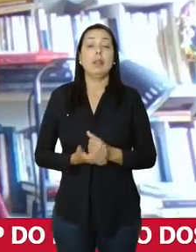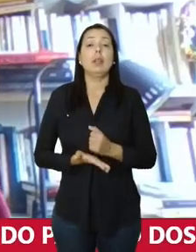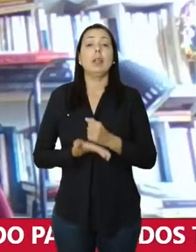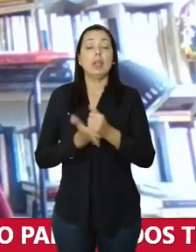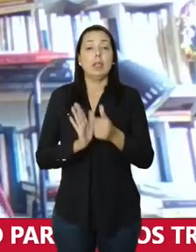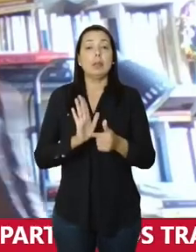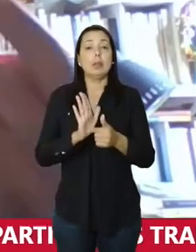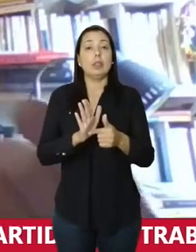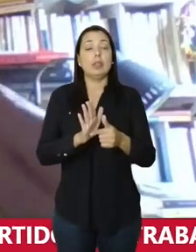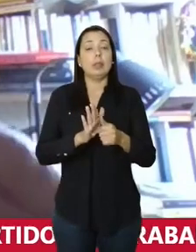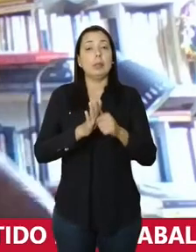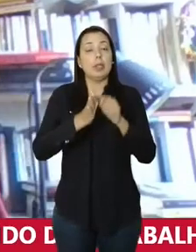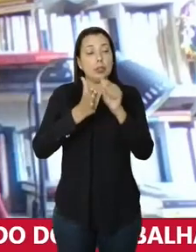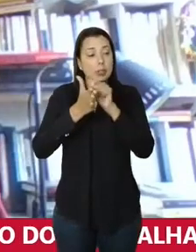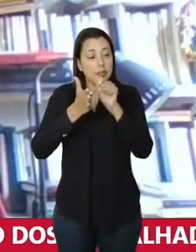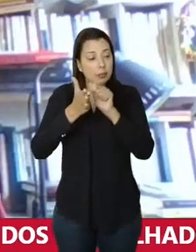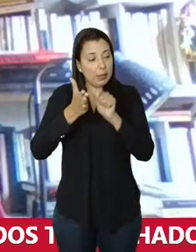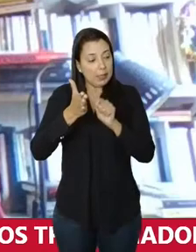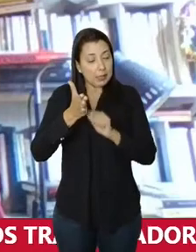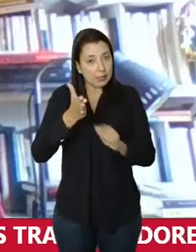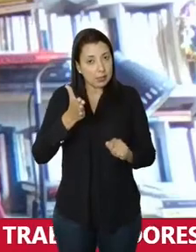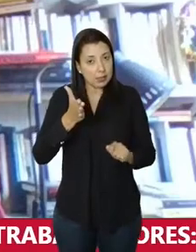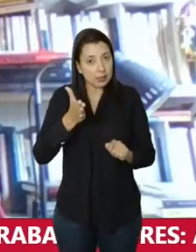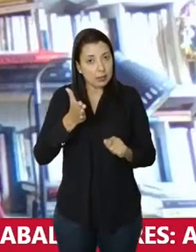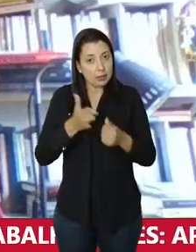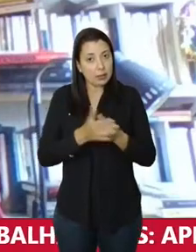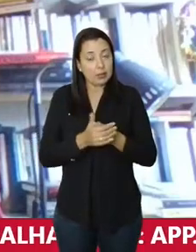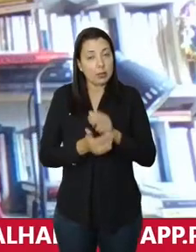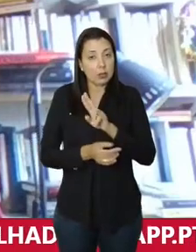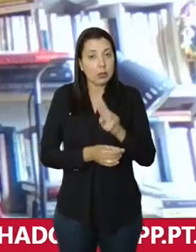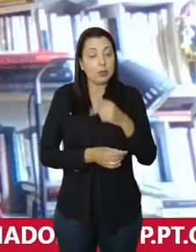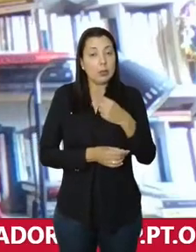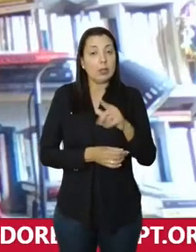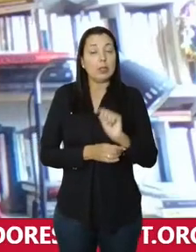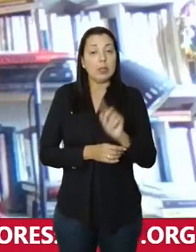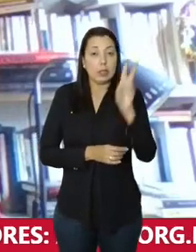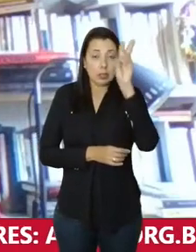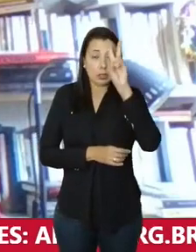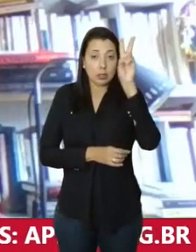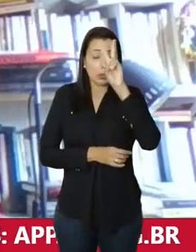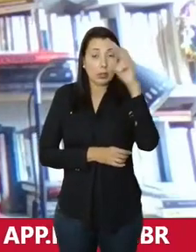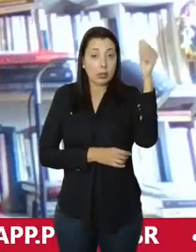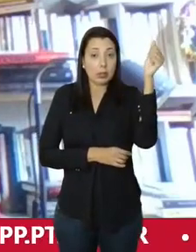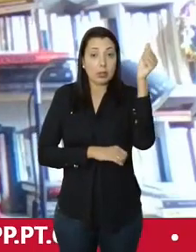contribuo para reescrever o nome dela na história do Brasil,